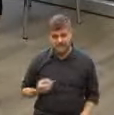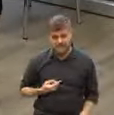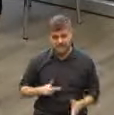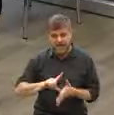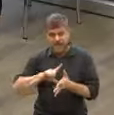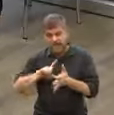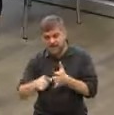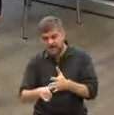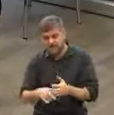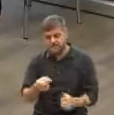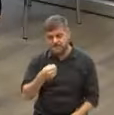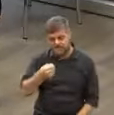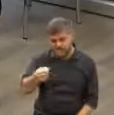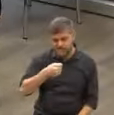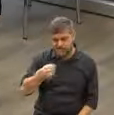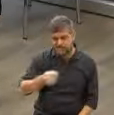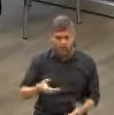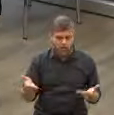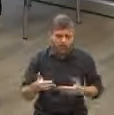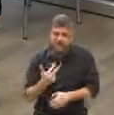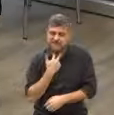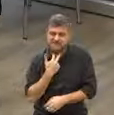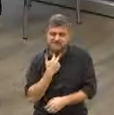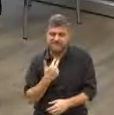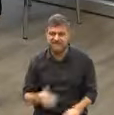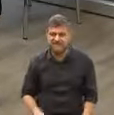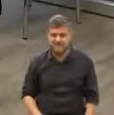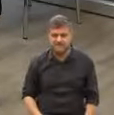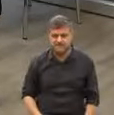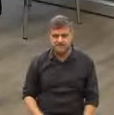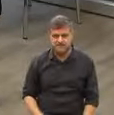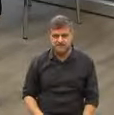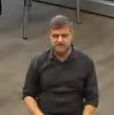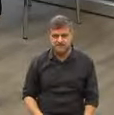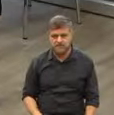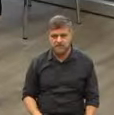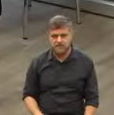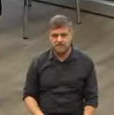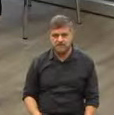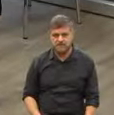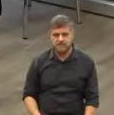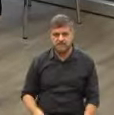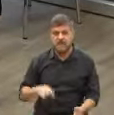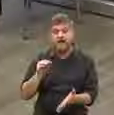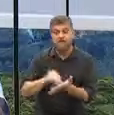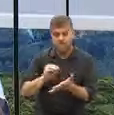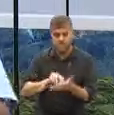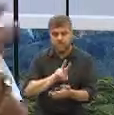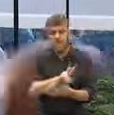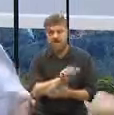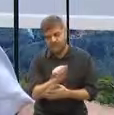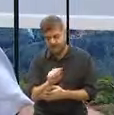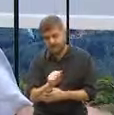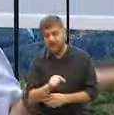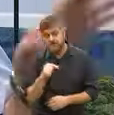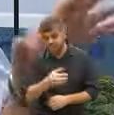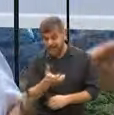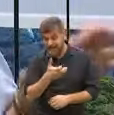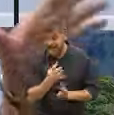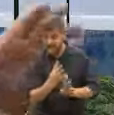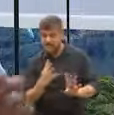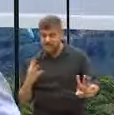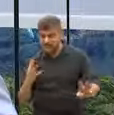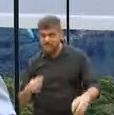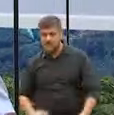para o próximo questão de ordem. Eu não tenho dúvida, Mirna, que vai faltar vaga. Vai ser bom trabalho